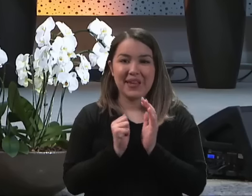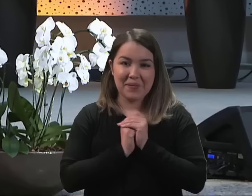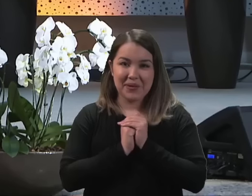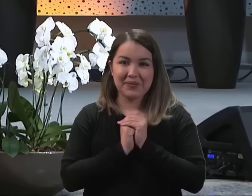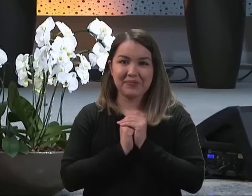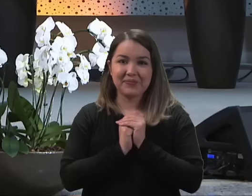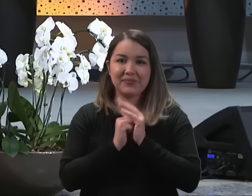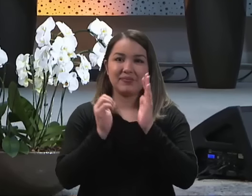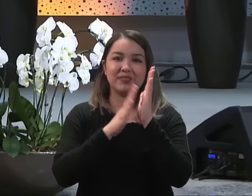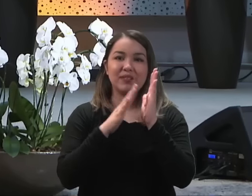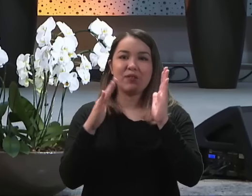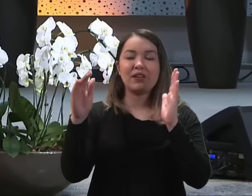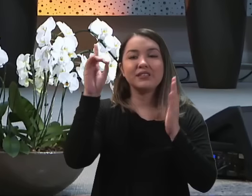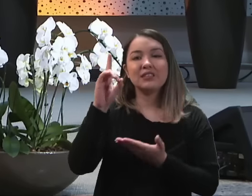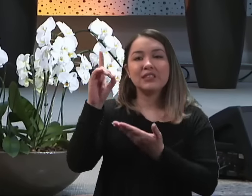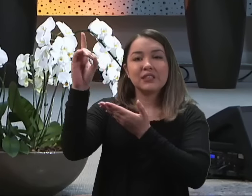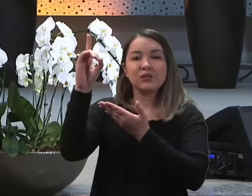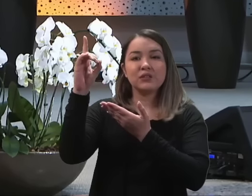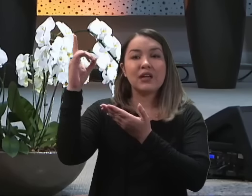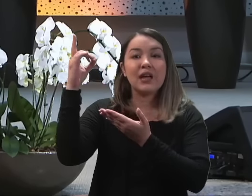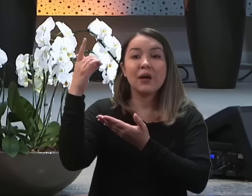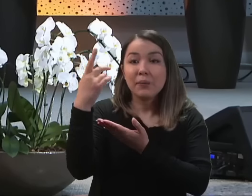Louvado seja Deus pela sua vida.